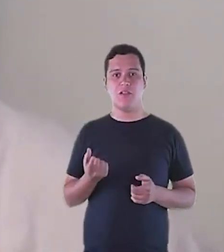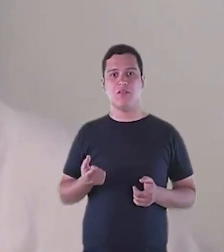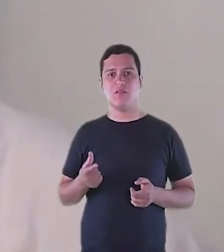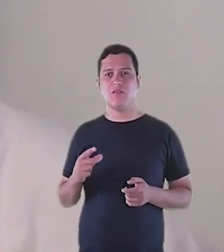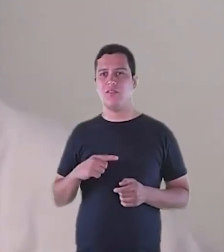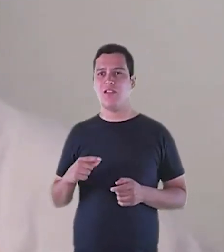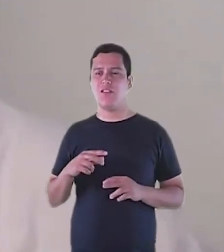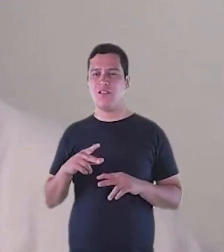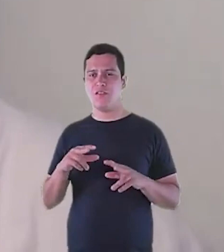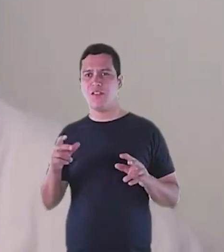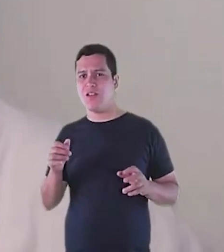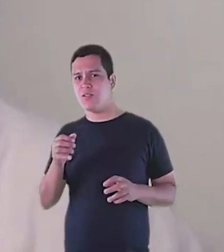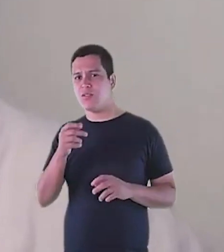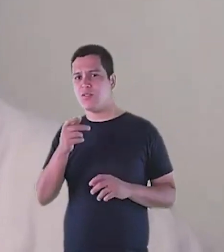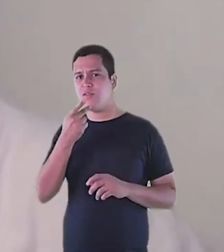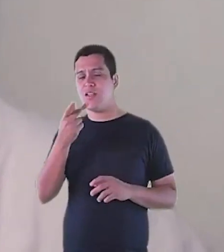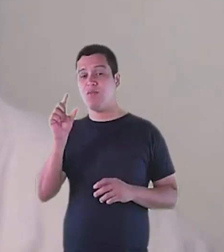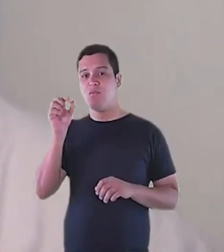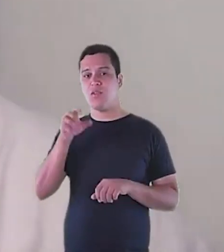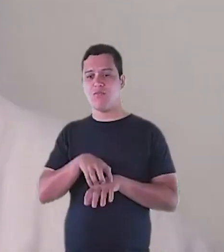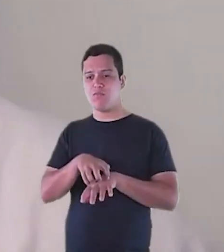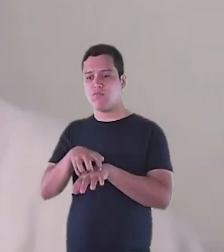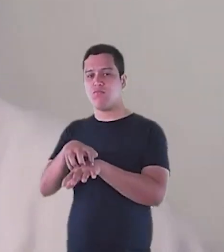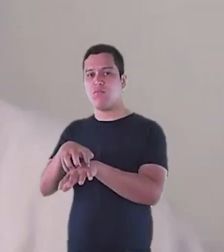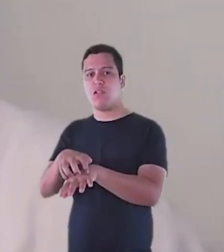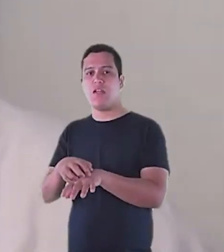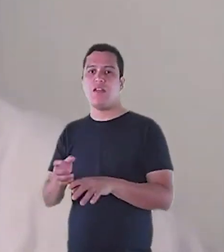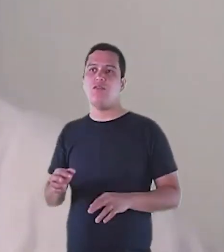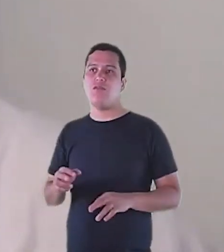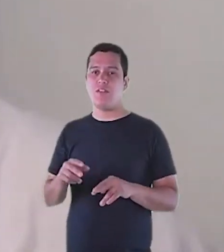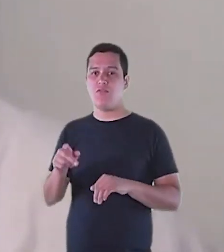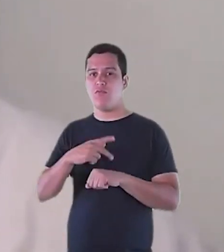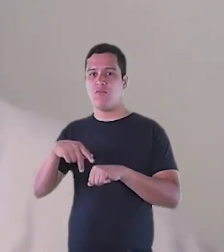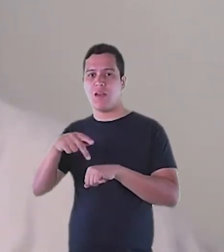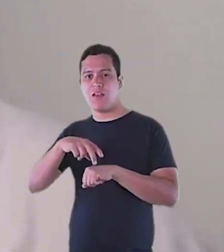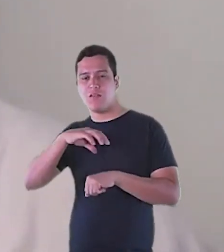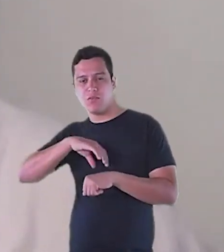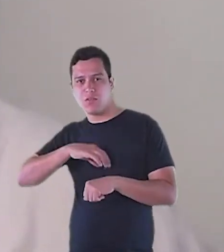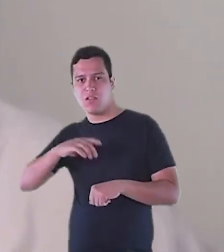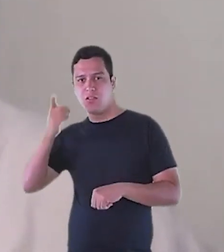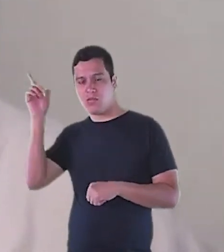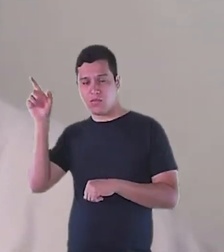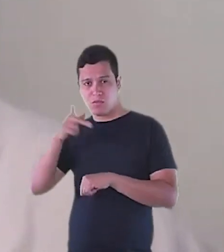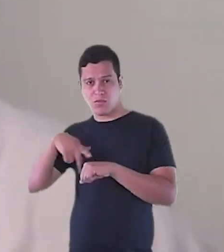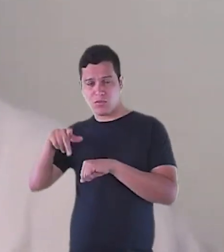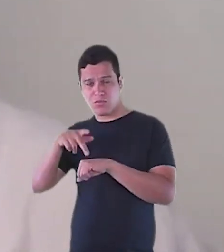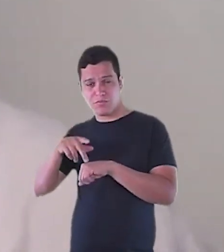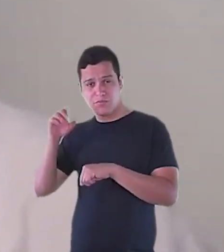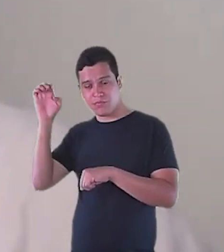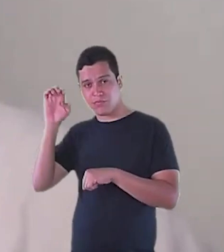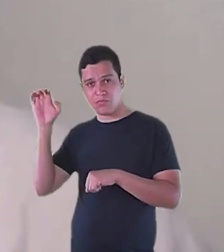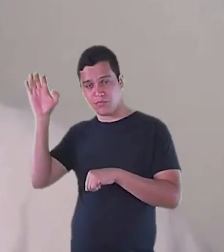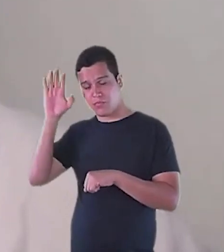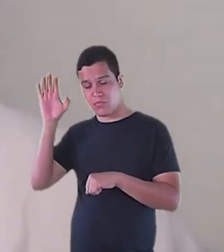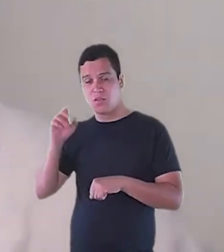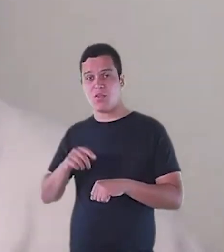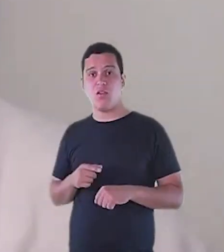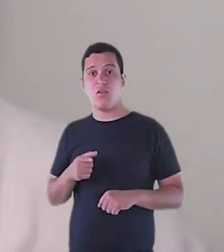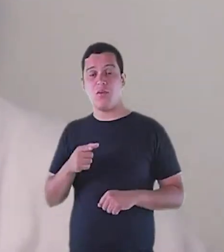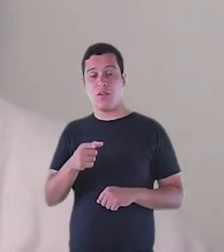expedições portuguesas e holandesas que foram enviadas contra o Quilombo no seu século e pouco de